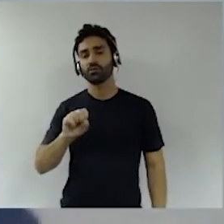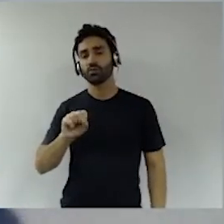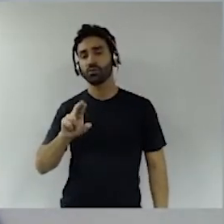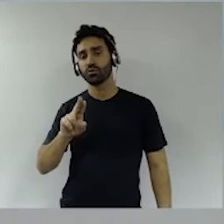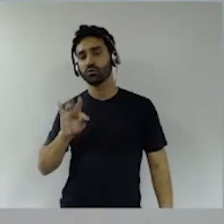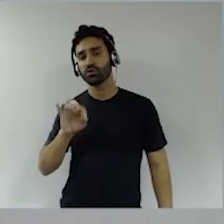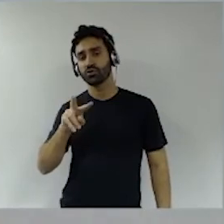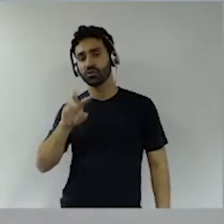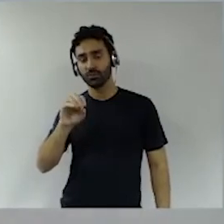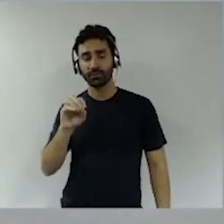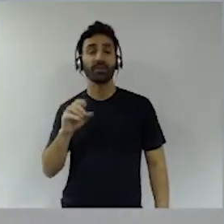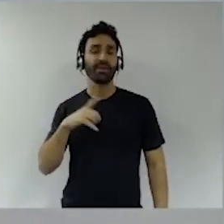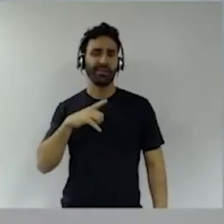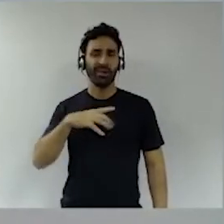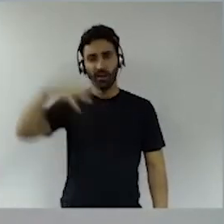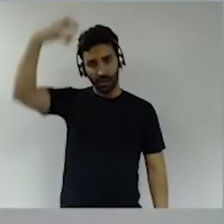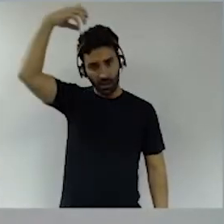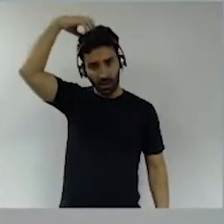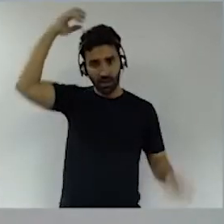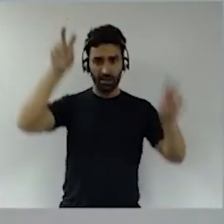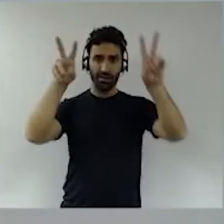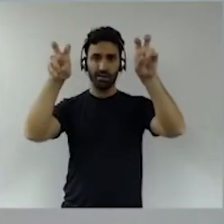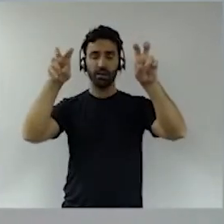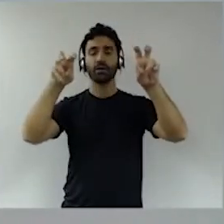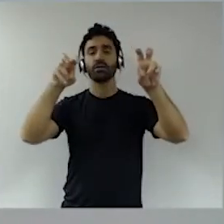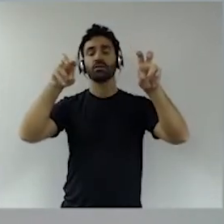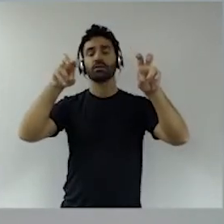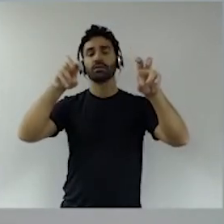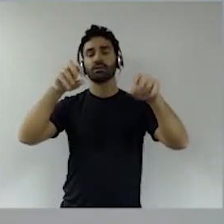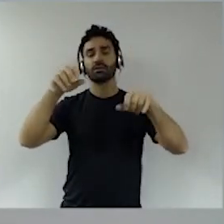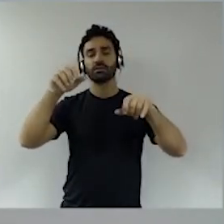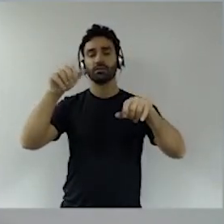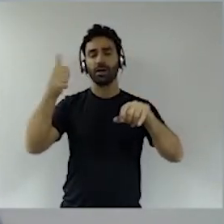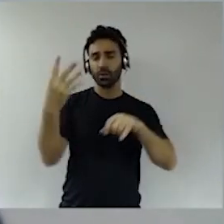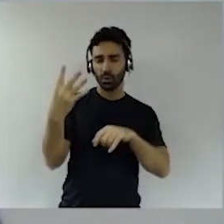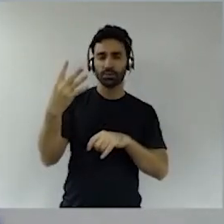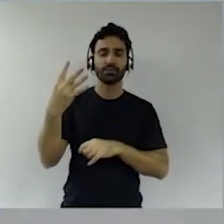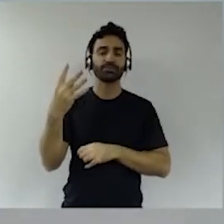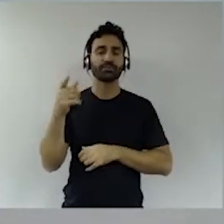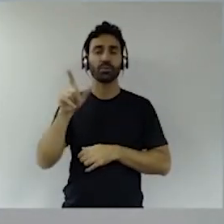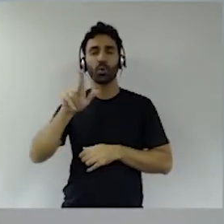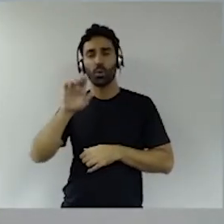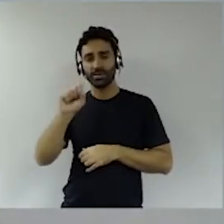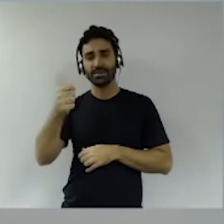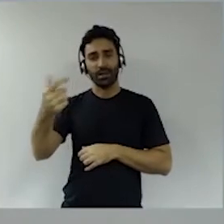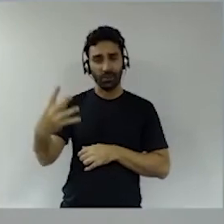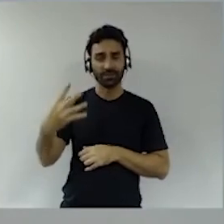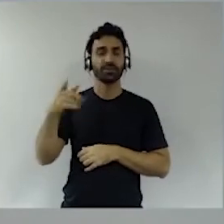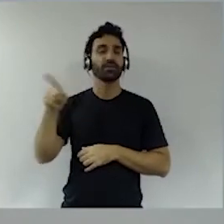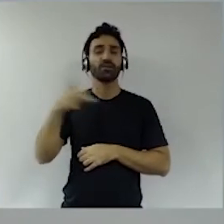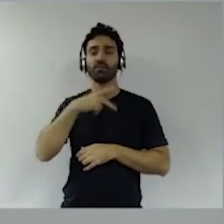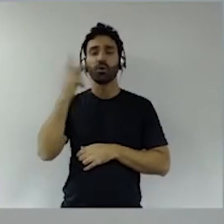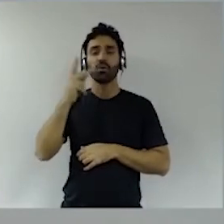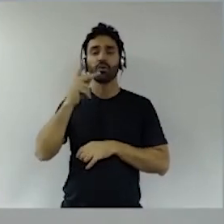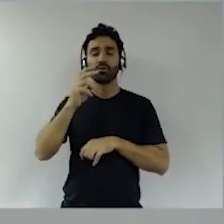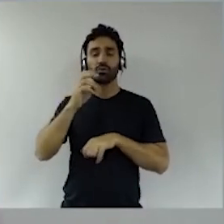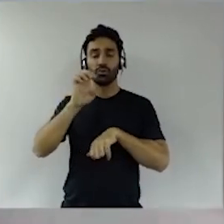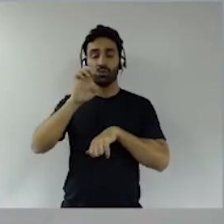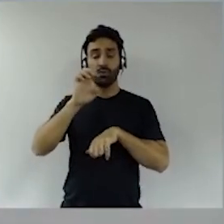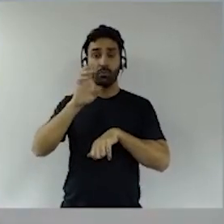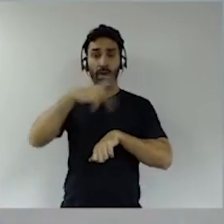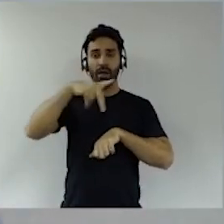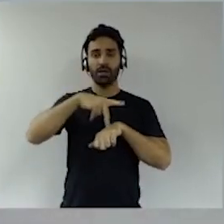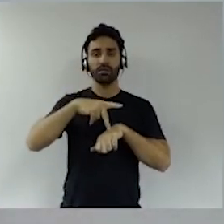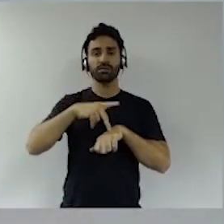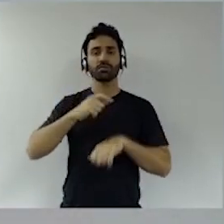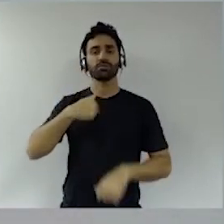célebre frase do rei Luís XV, Luís XIV, que ele diz: o Estado sou eu. Então, ele era